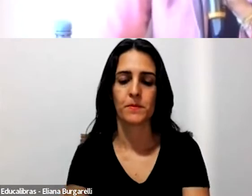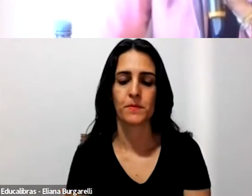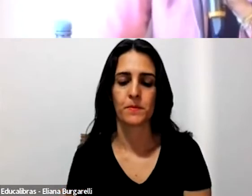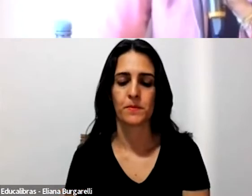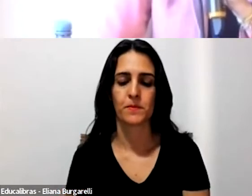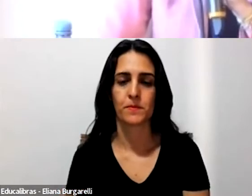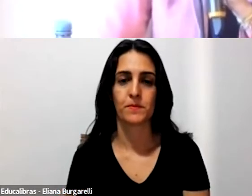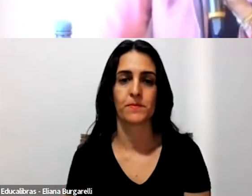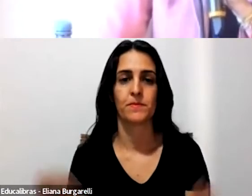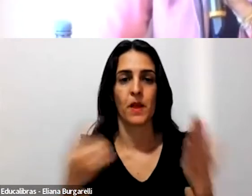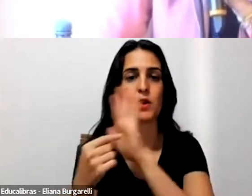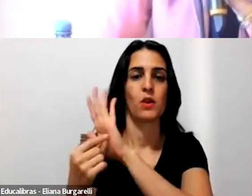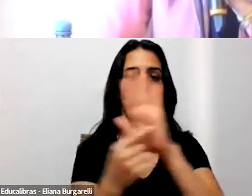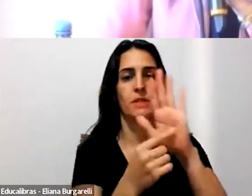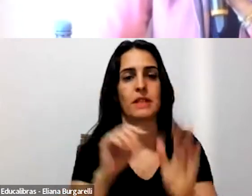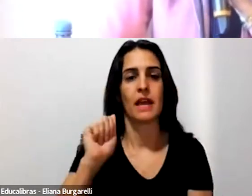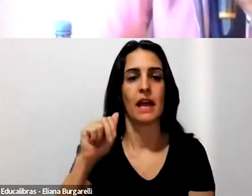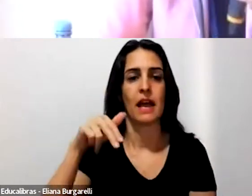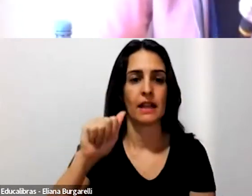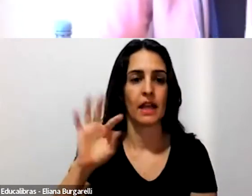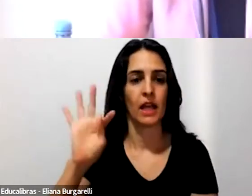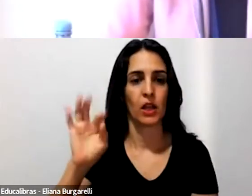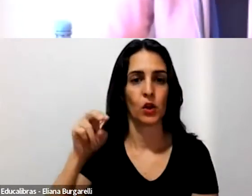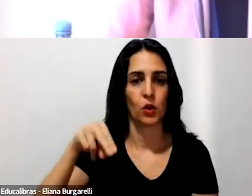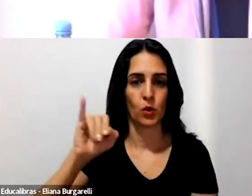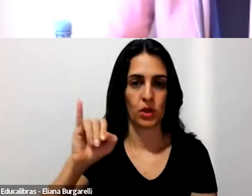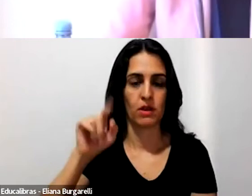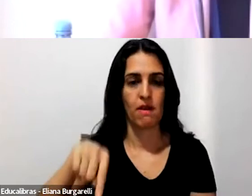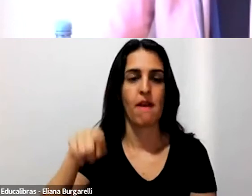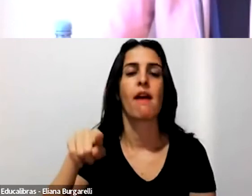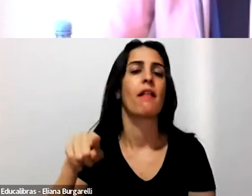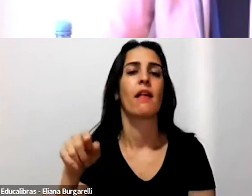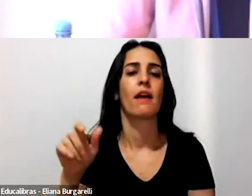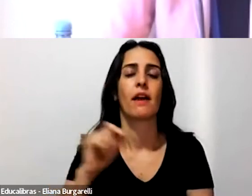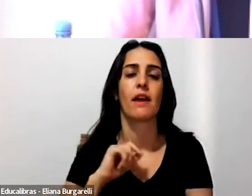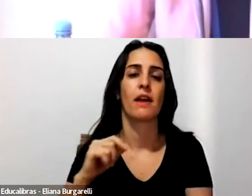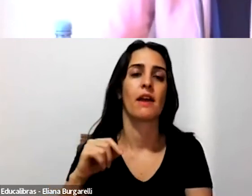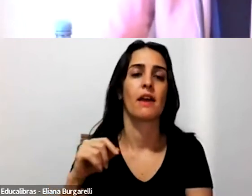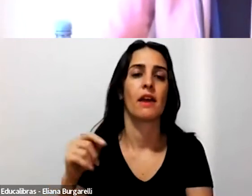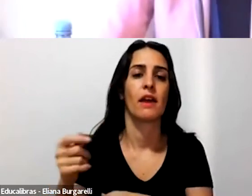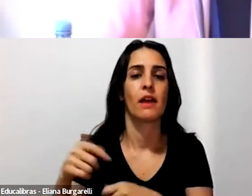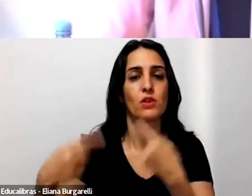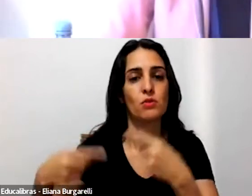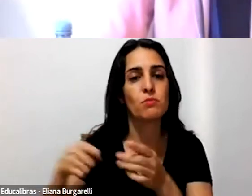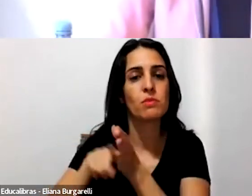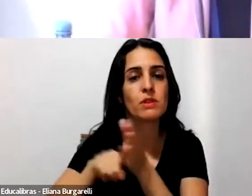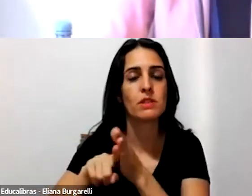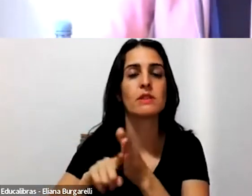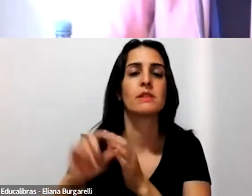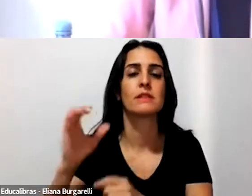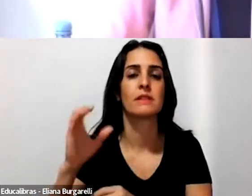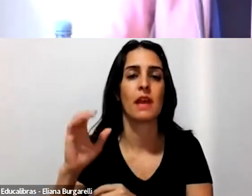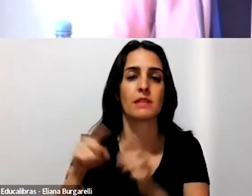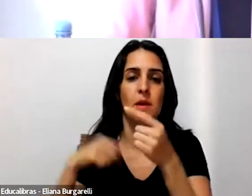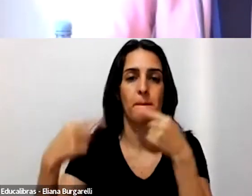o Mercosur e a União Europeia. Voilà, donc je vous présente maintenant Anna Toni, qui est économiste, docteur